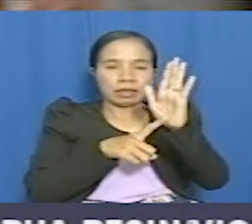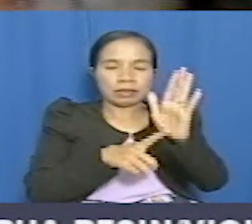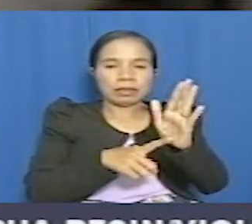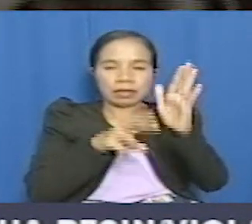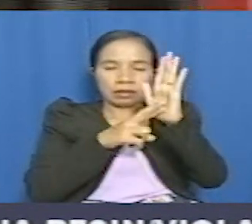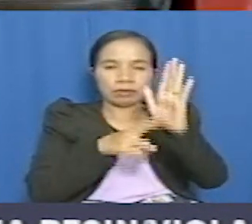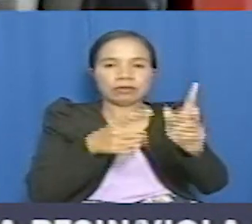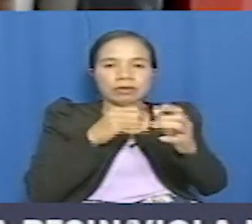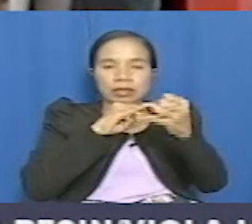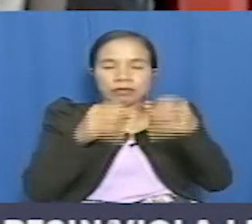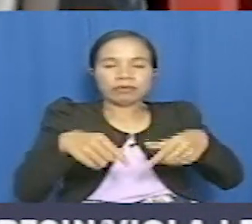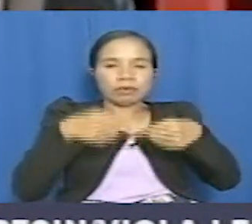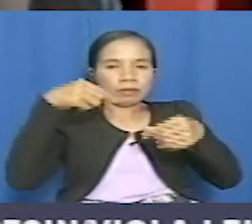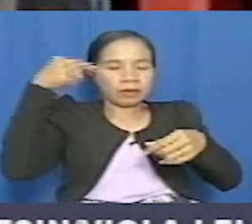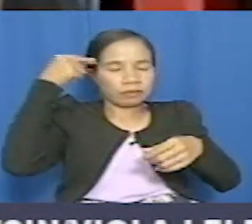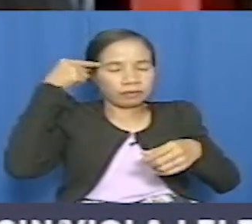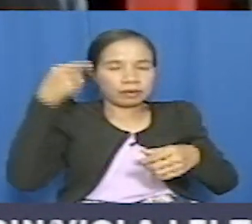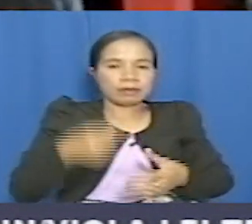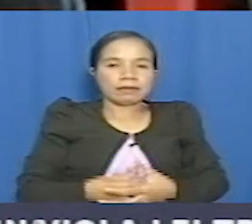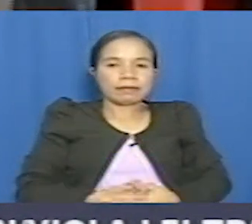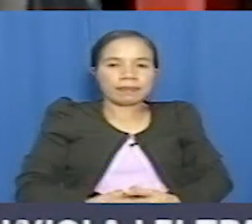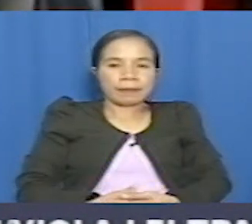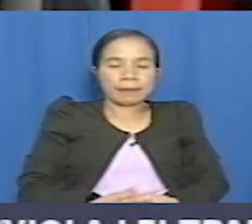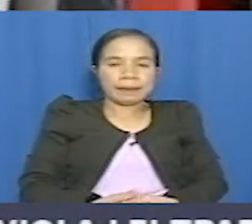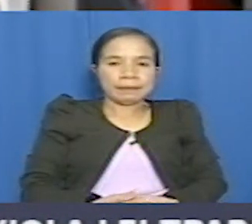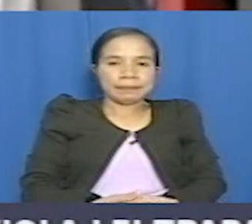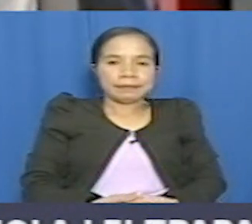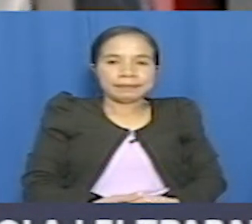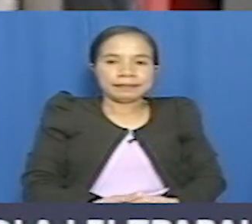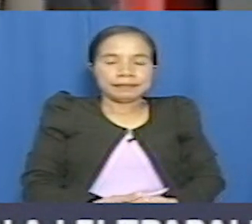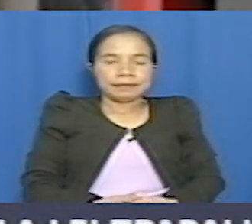ba governo. Verônica Barros, Lucas Monteiro ba RTTL.